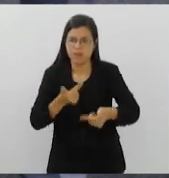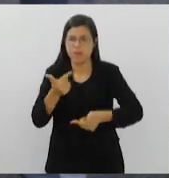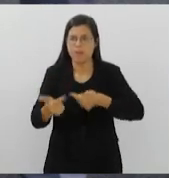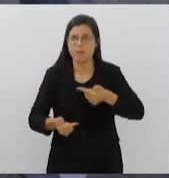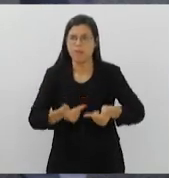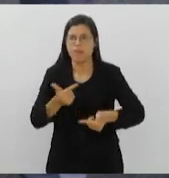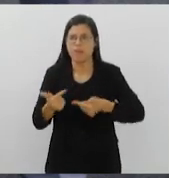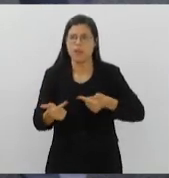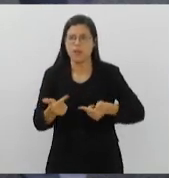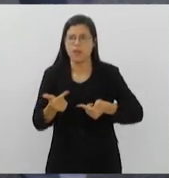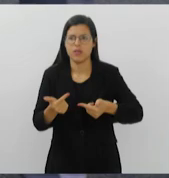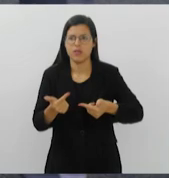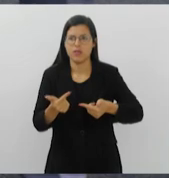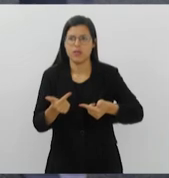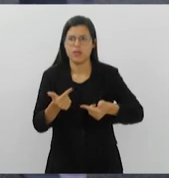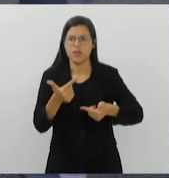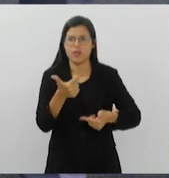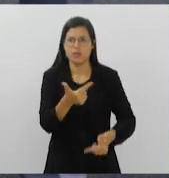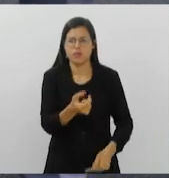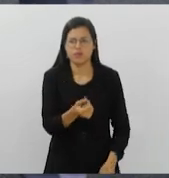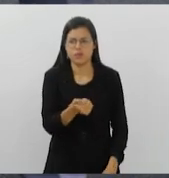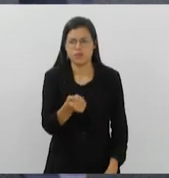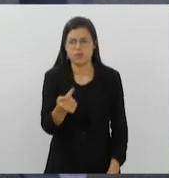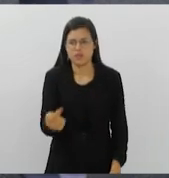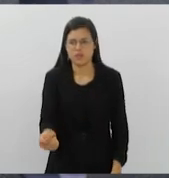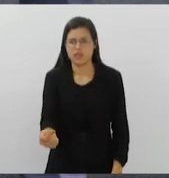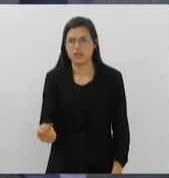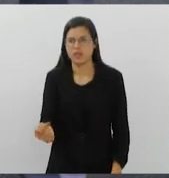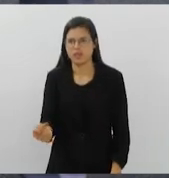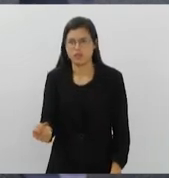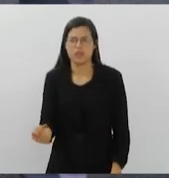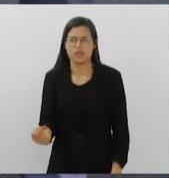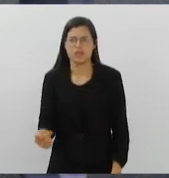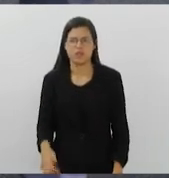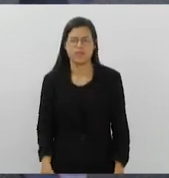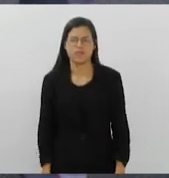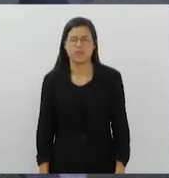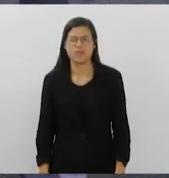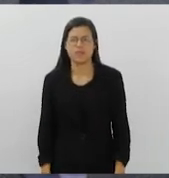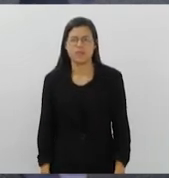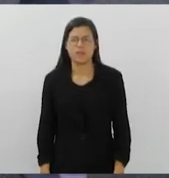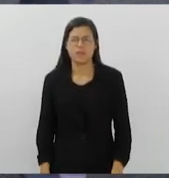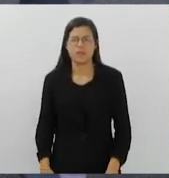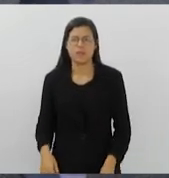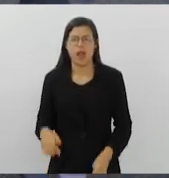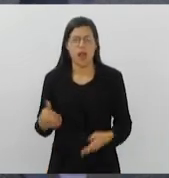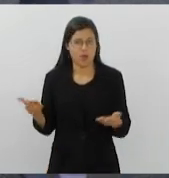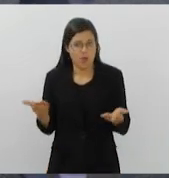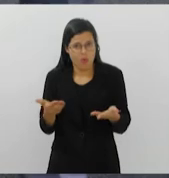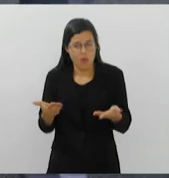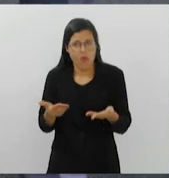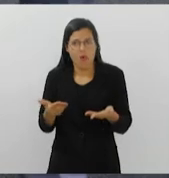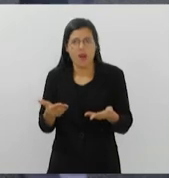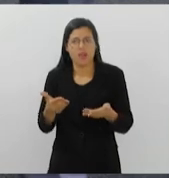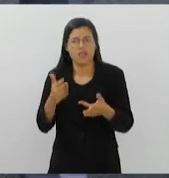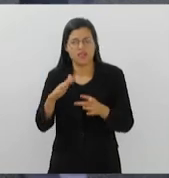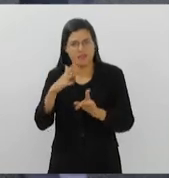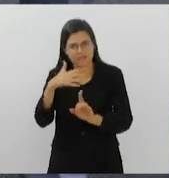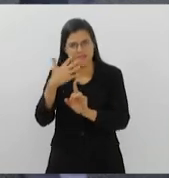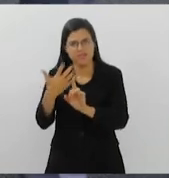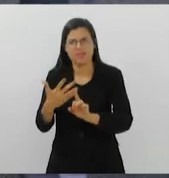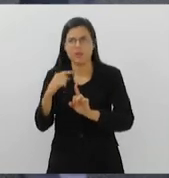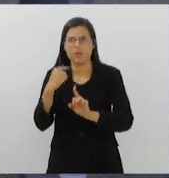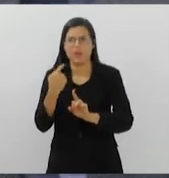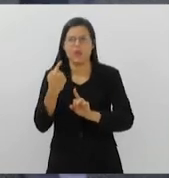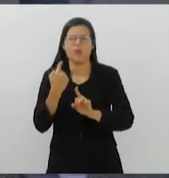entre 2015 e 2017, o seu trabalho, mas está agora honrando o nosso trabalho, honrando